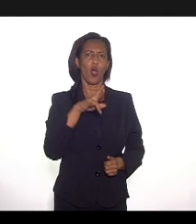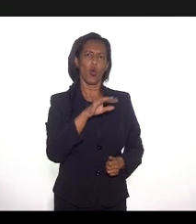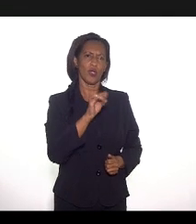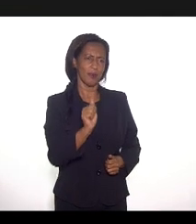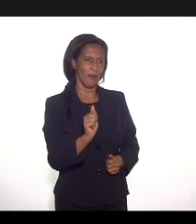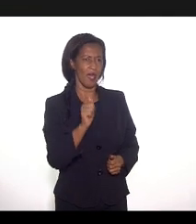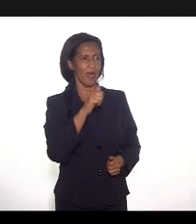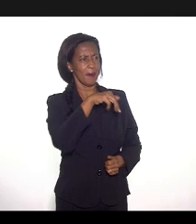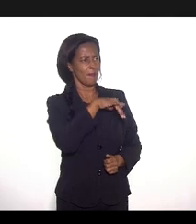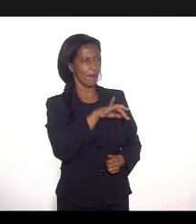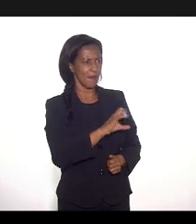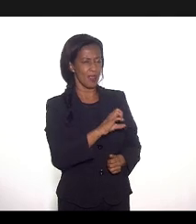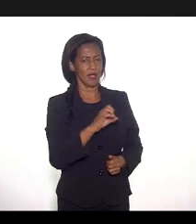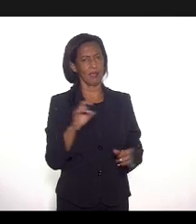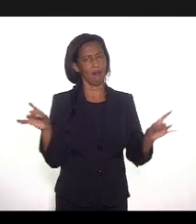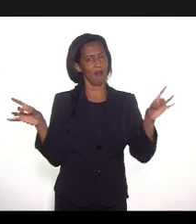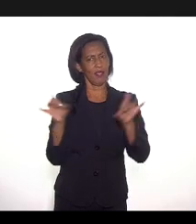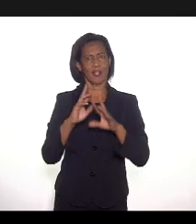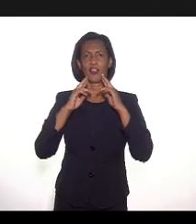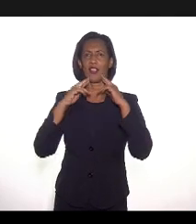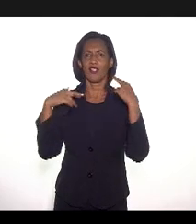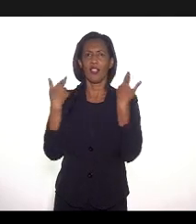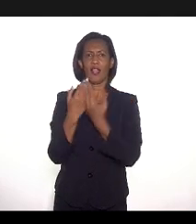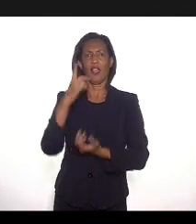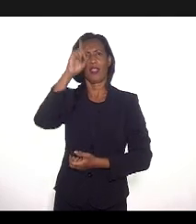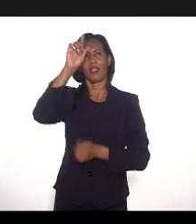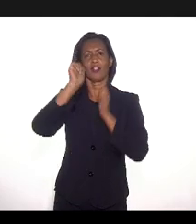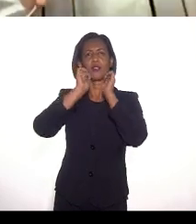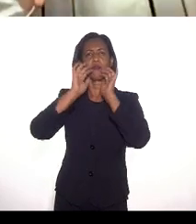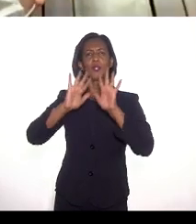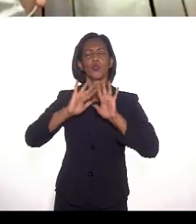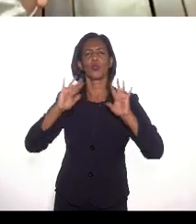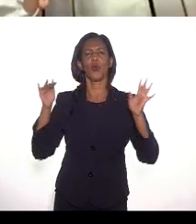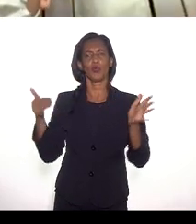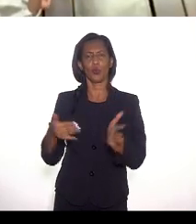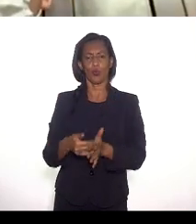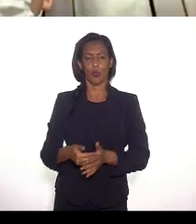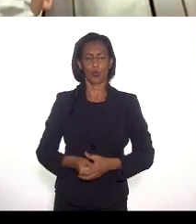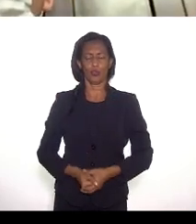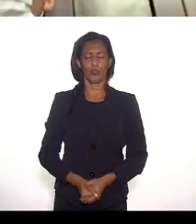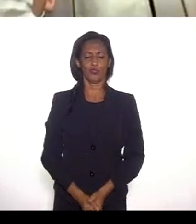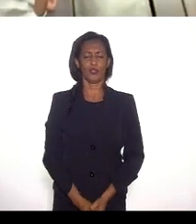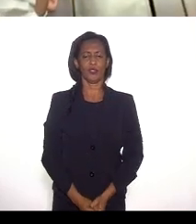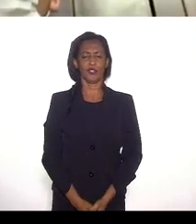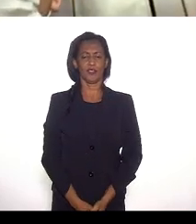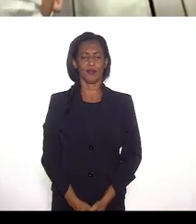encerrada a nossa CCJ. Obrigado a todos. Que Deus os abençoe. Ok, um abraço a todos. Deus abençoe. Beijo.